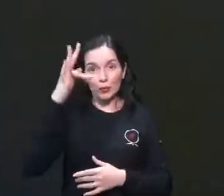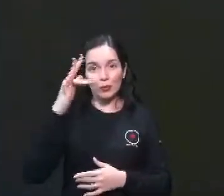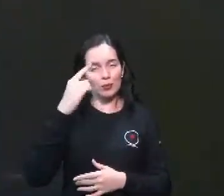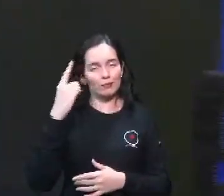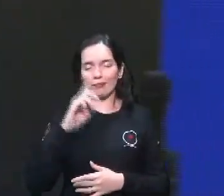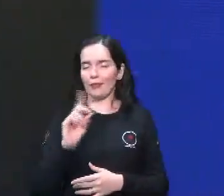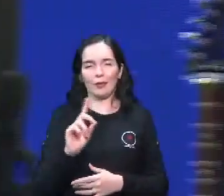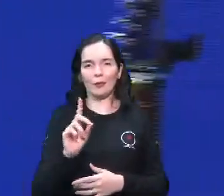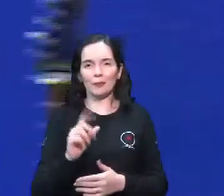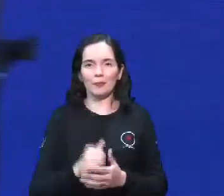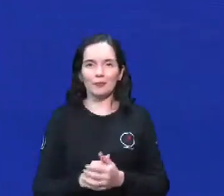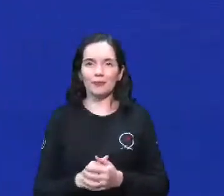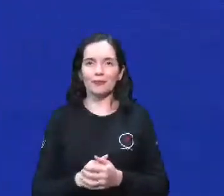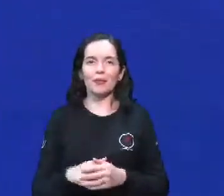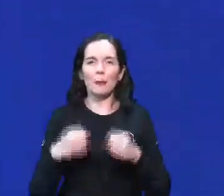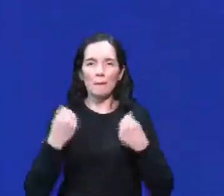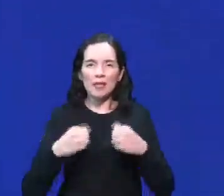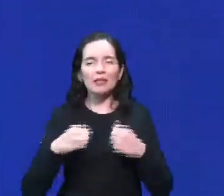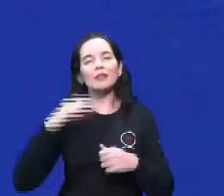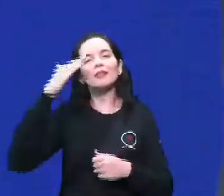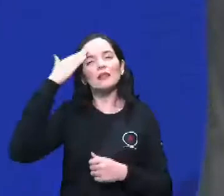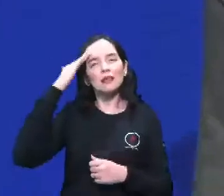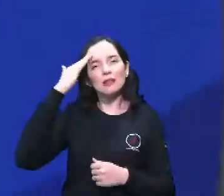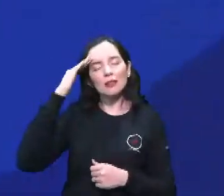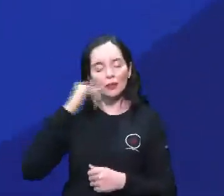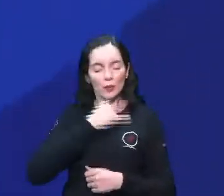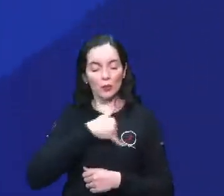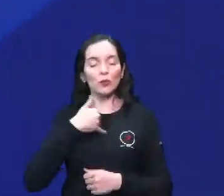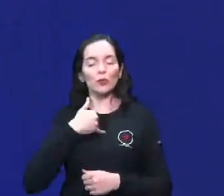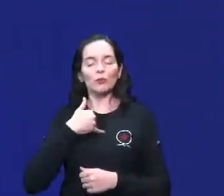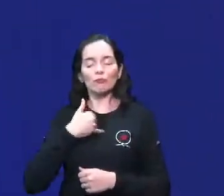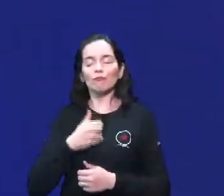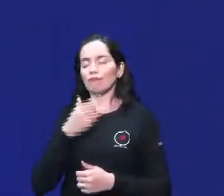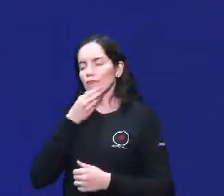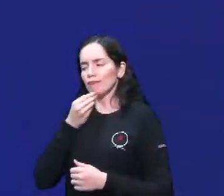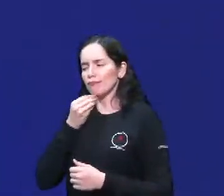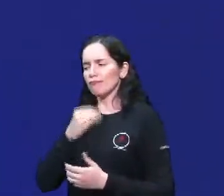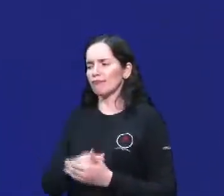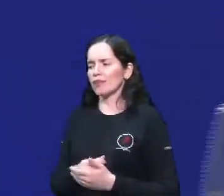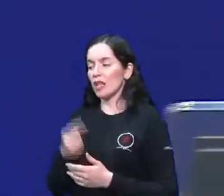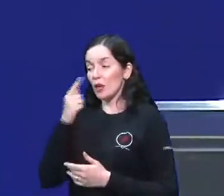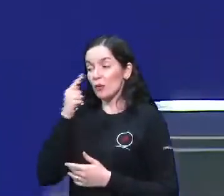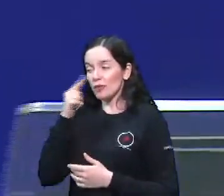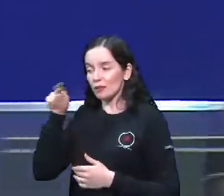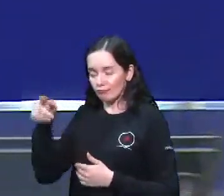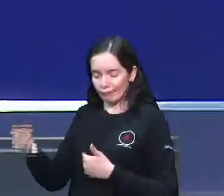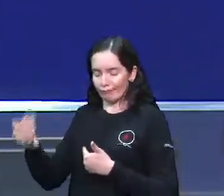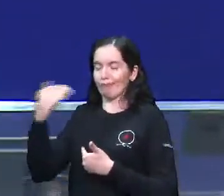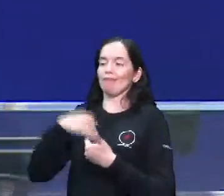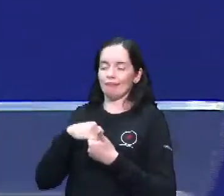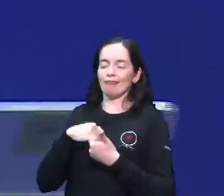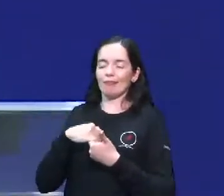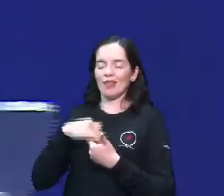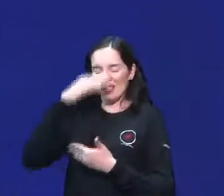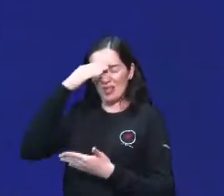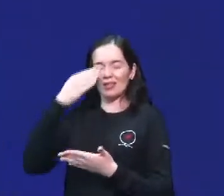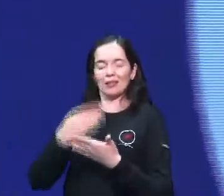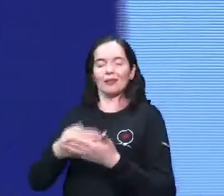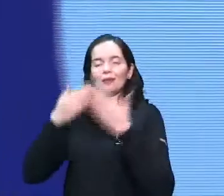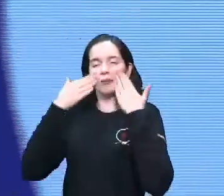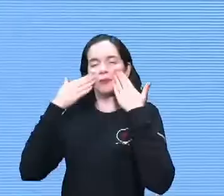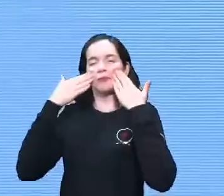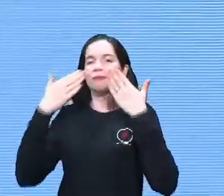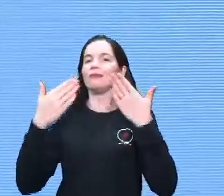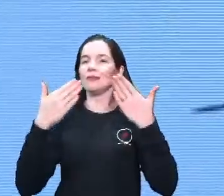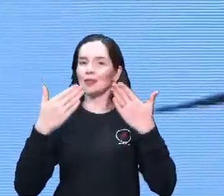Ou seja, você precisa entender, como João disse, Gaio, eu já vejo algo aí dentro, e eu creio que ele vai se manifestar do